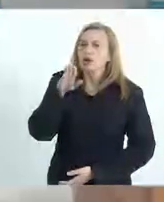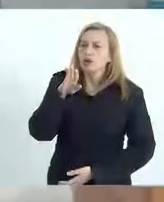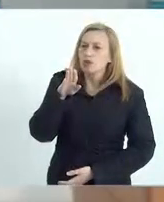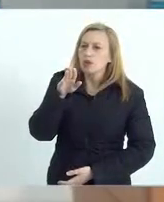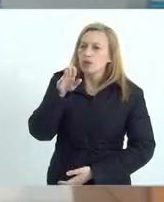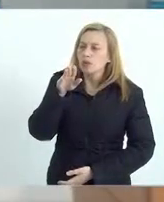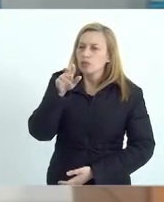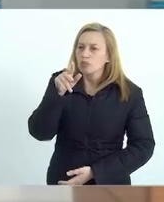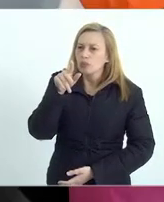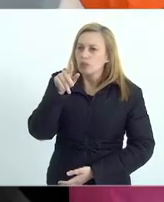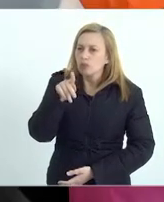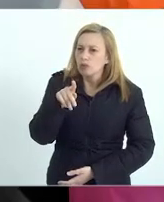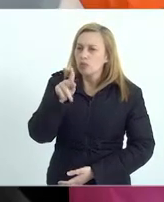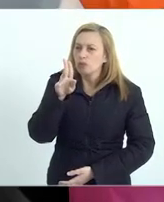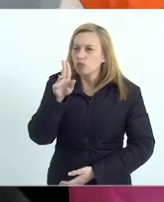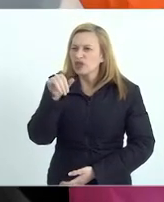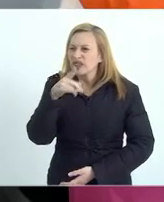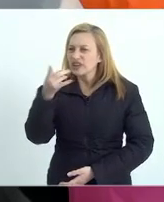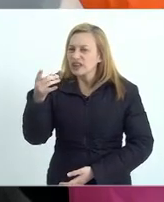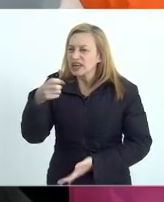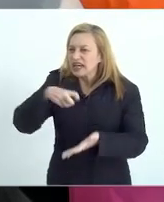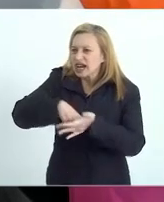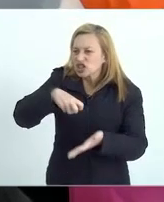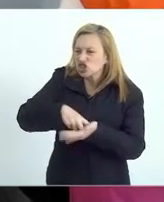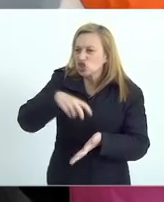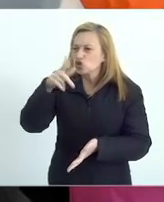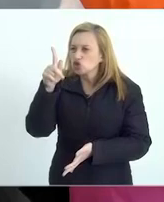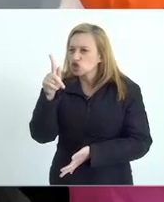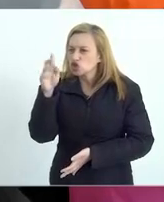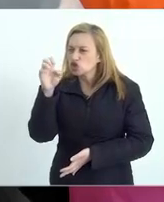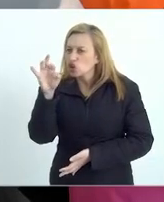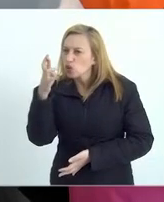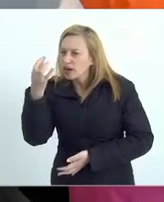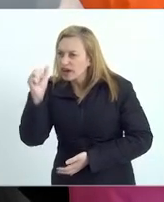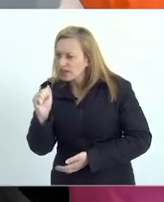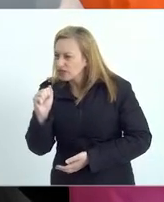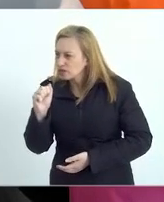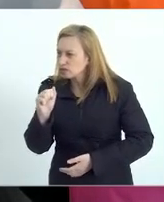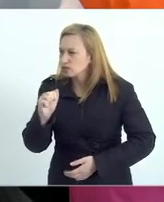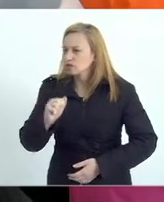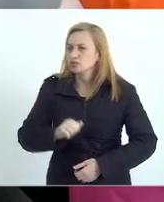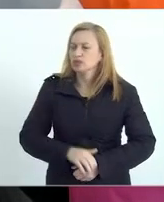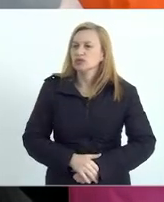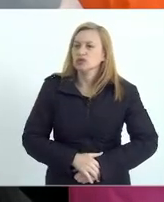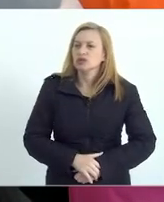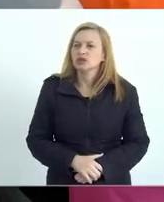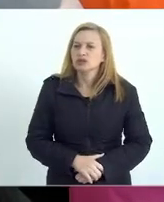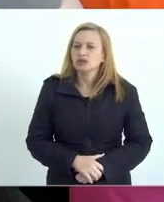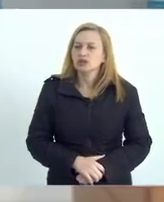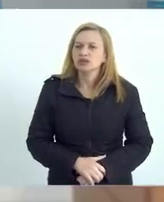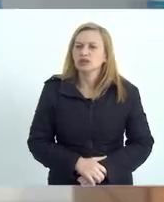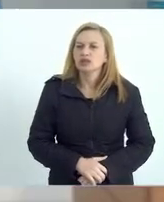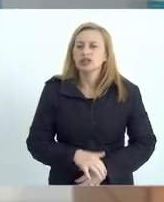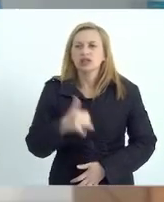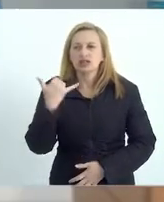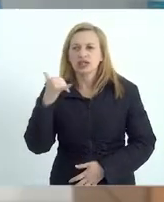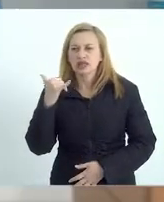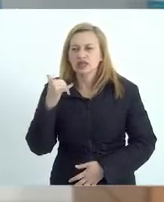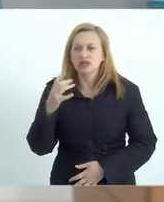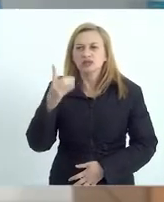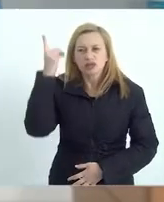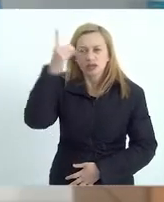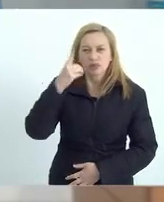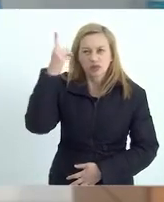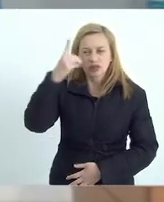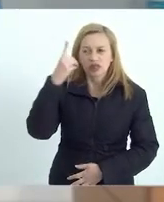comando Jamais eu venho recebendo em número as ligações de Deputados